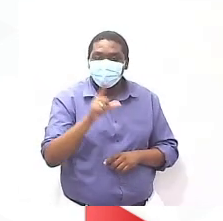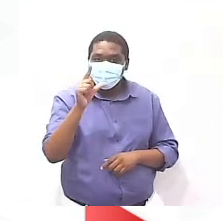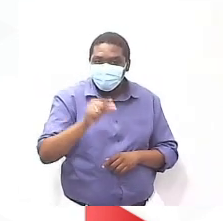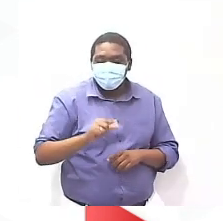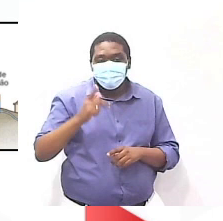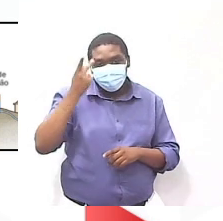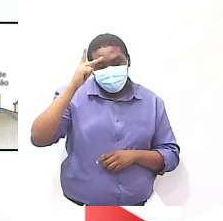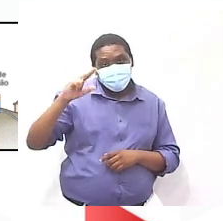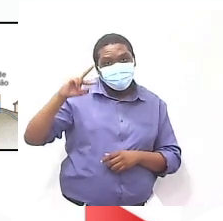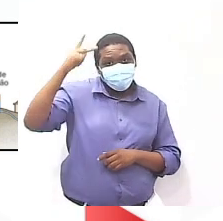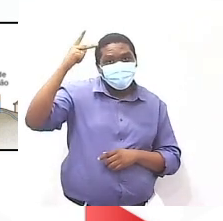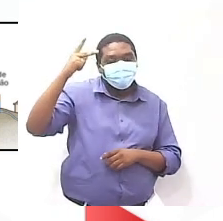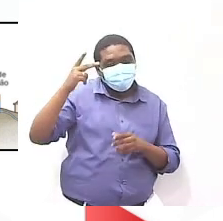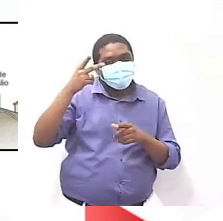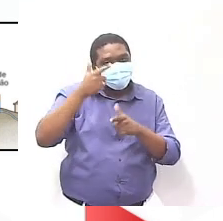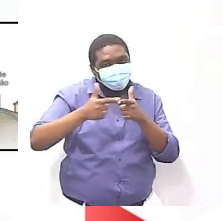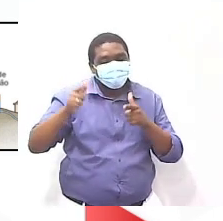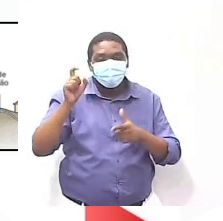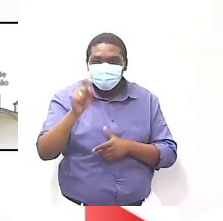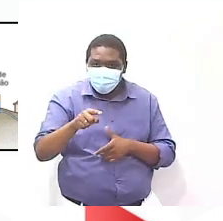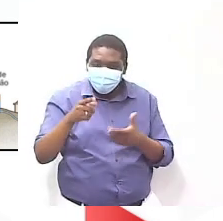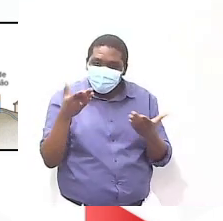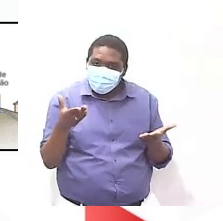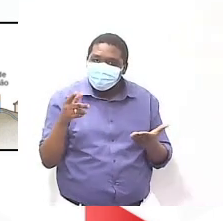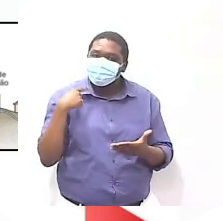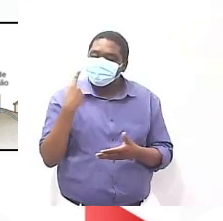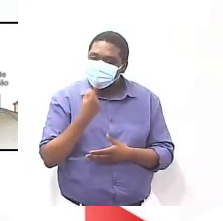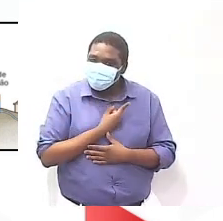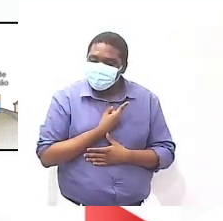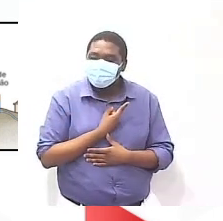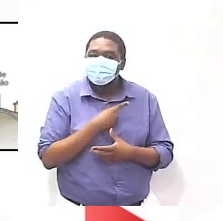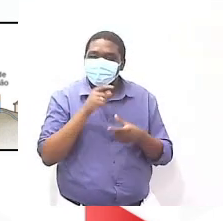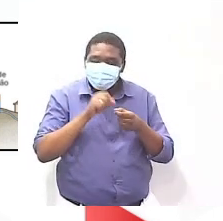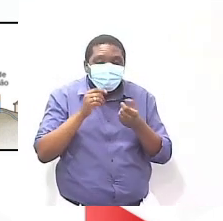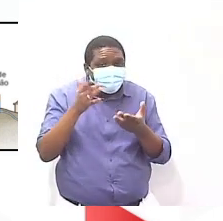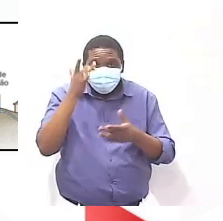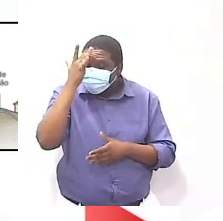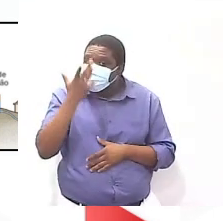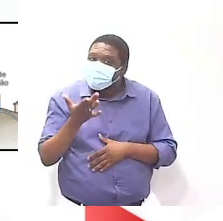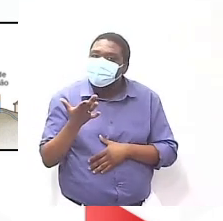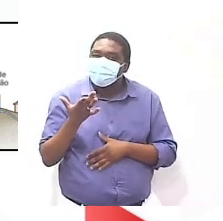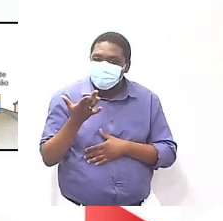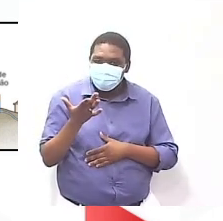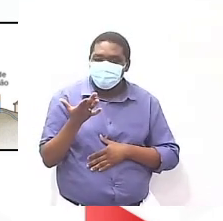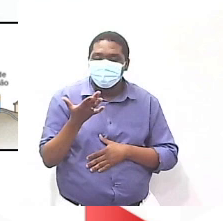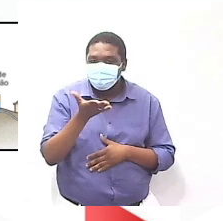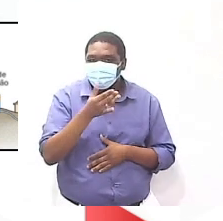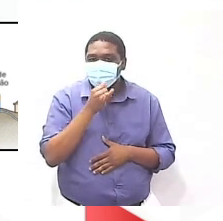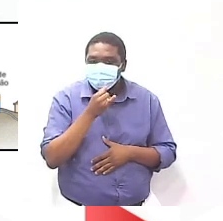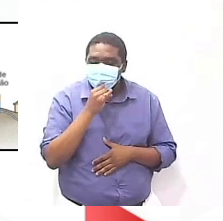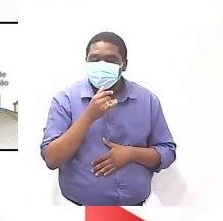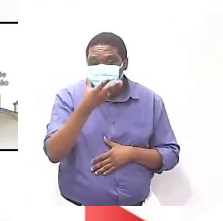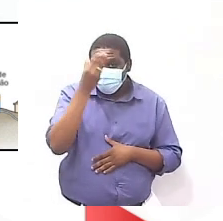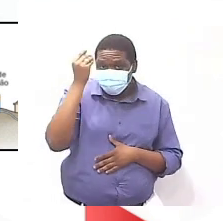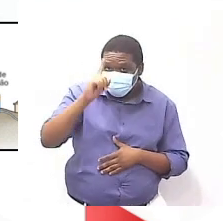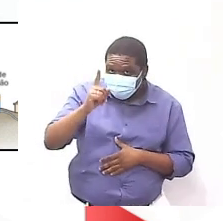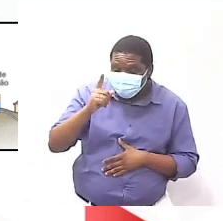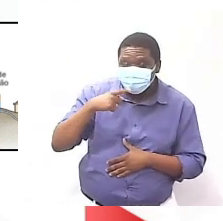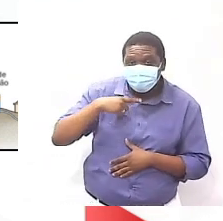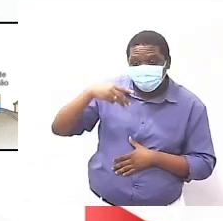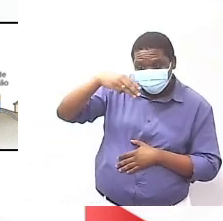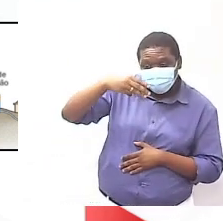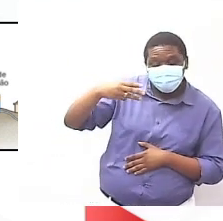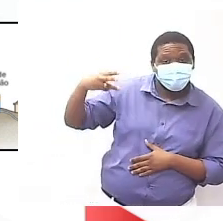maior divido por 1000, e assim eles fariam muito fácil aí no aqueduto como exemplo. E não esquece, 1 metro